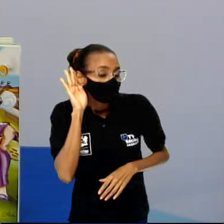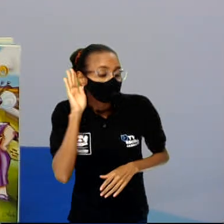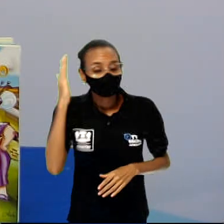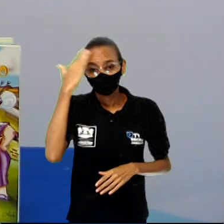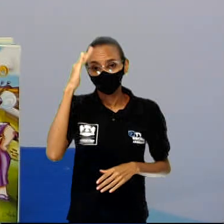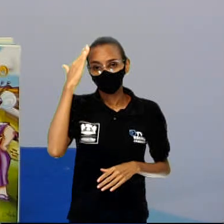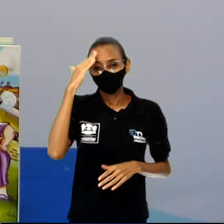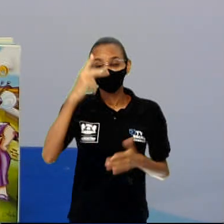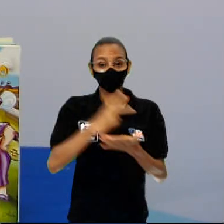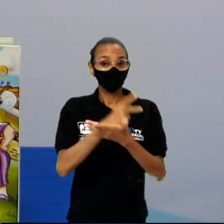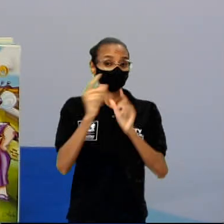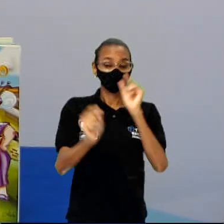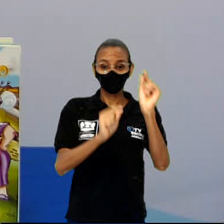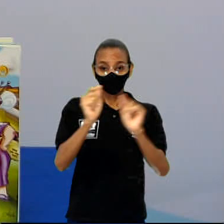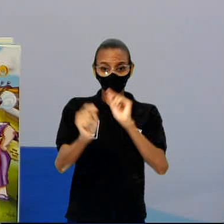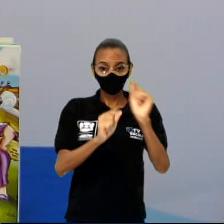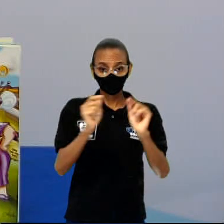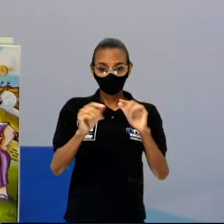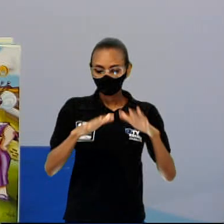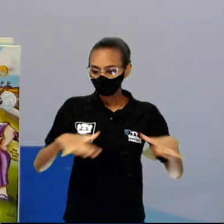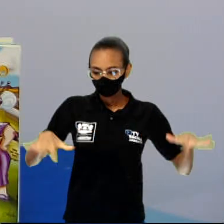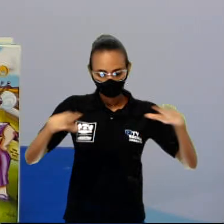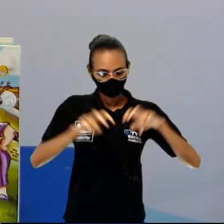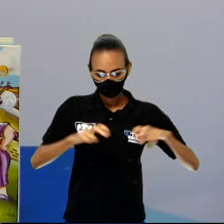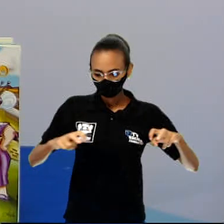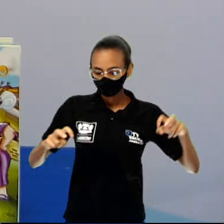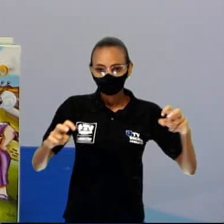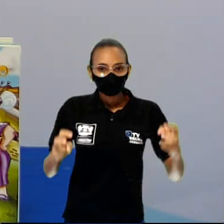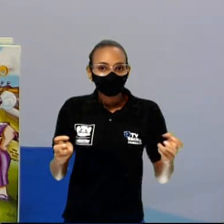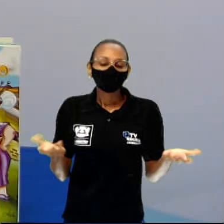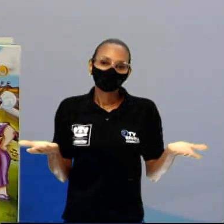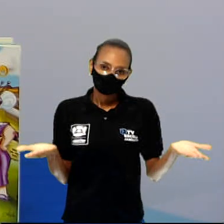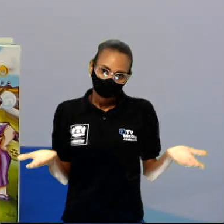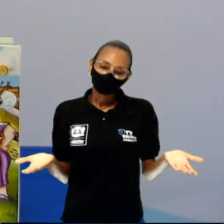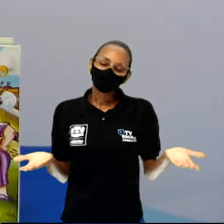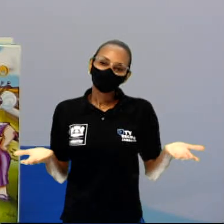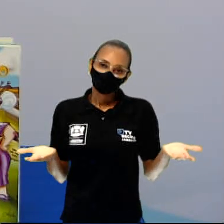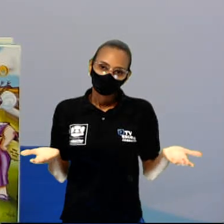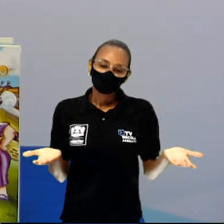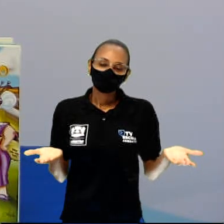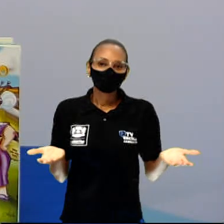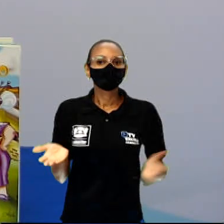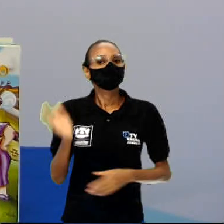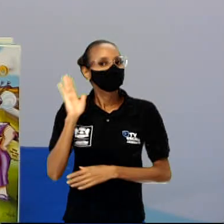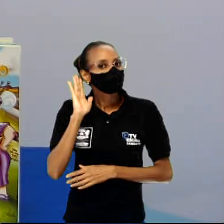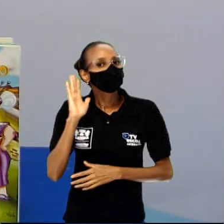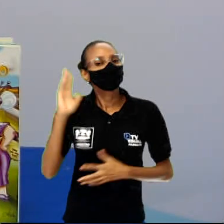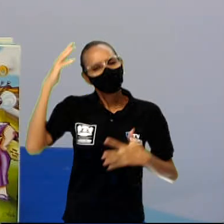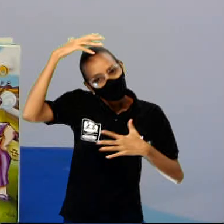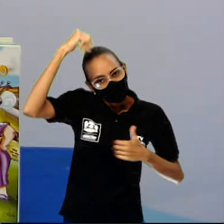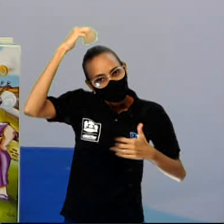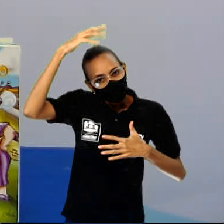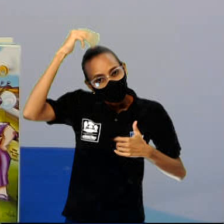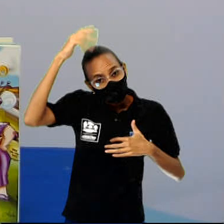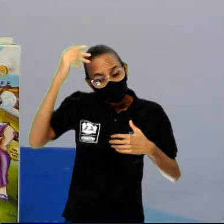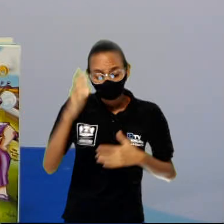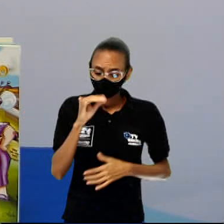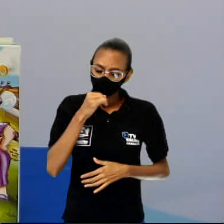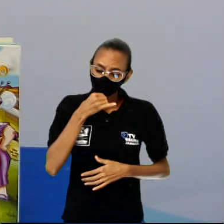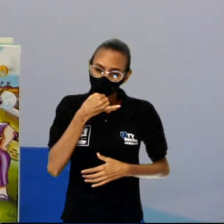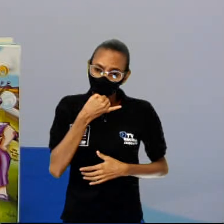tinha acontecido ali. Reuniram-se todos e se puseram, lógico, para escutar o macaco que estava ali com a cara muito